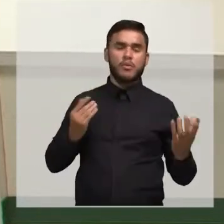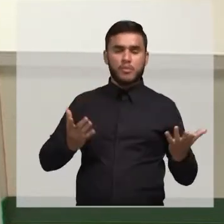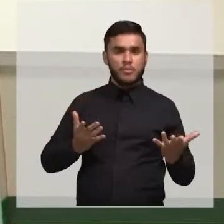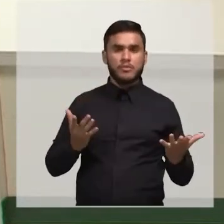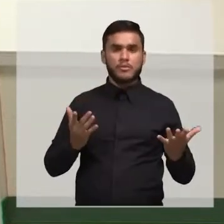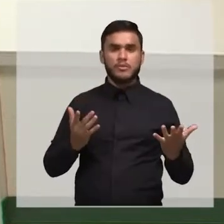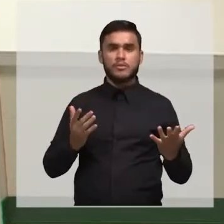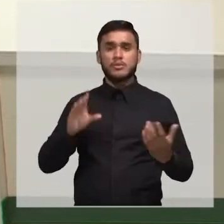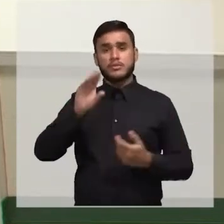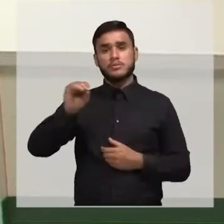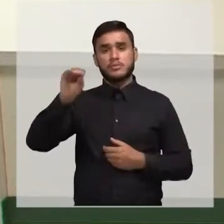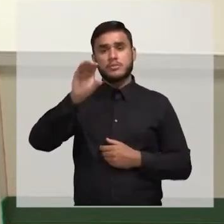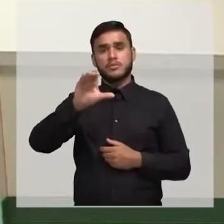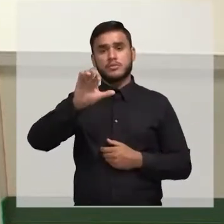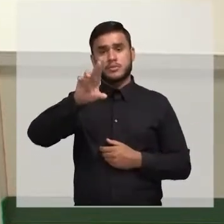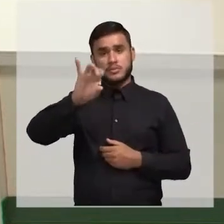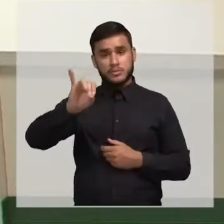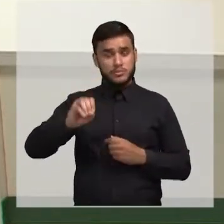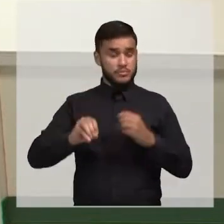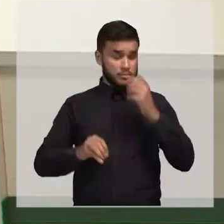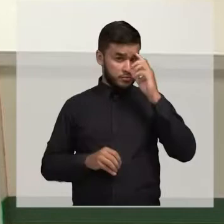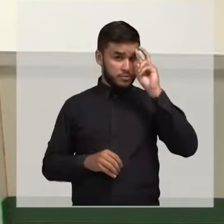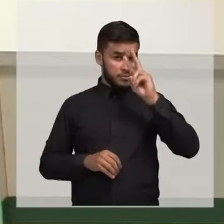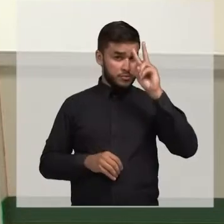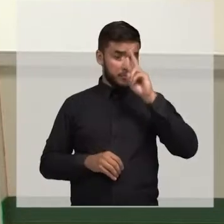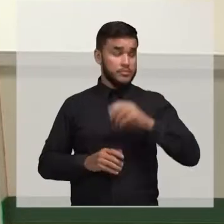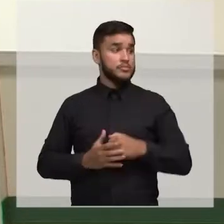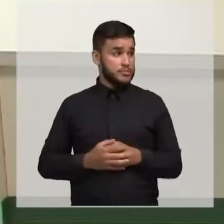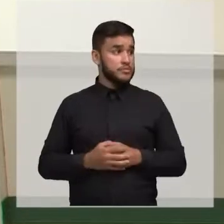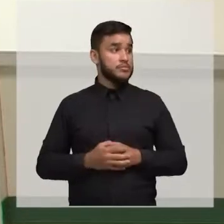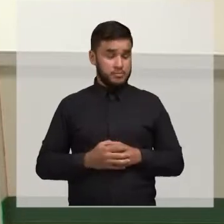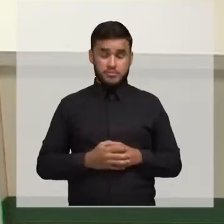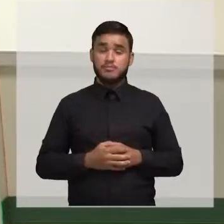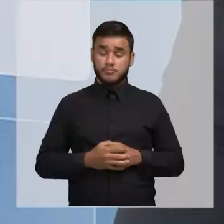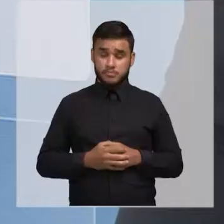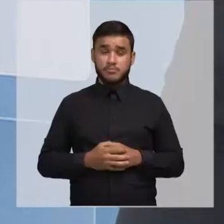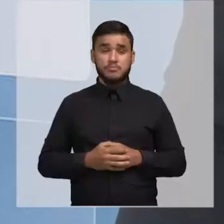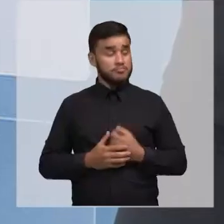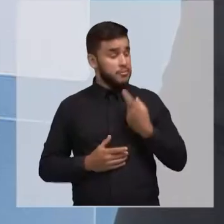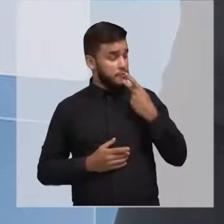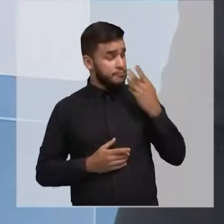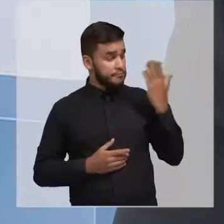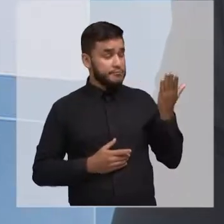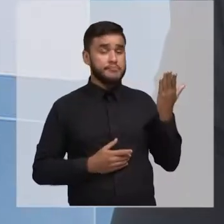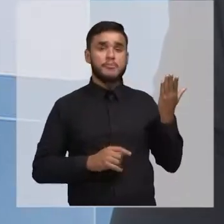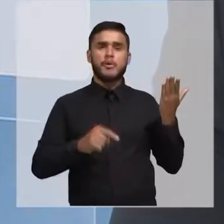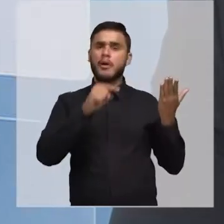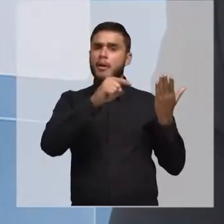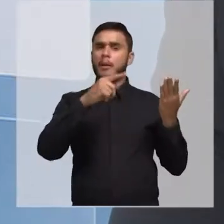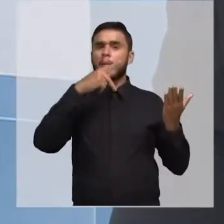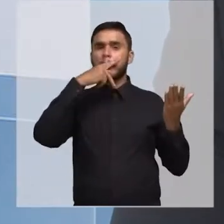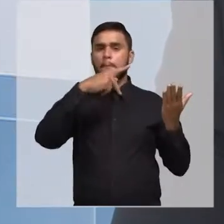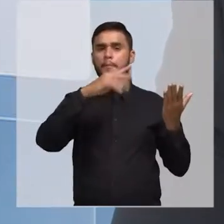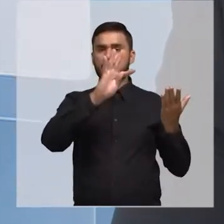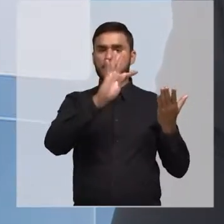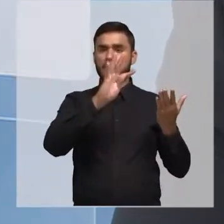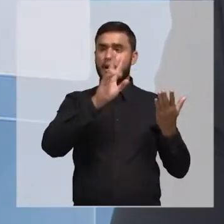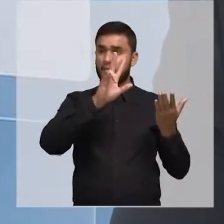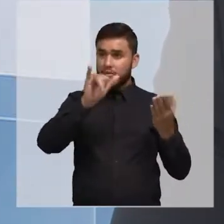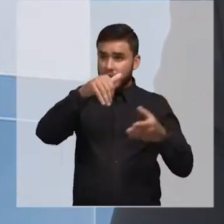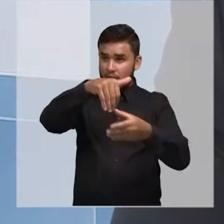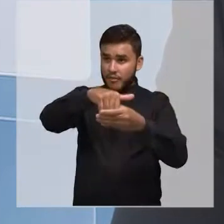isso, não. E você querer acreditar que o PT votaria no Ciro no primeiro turno, isso